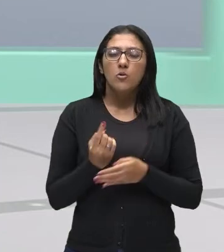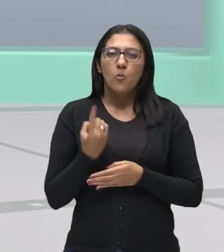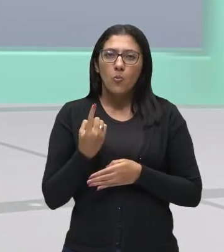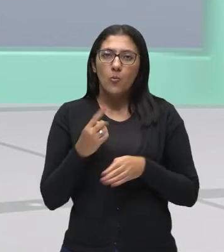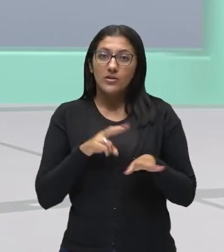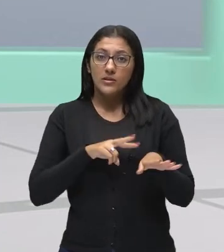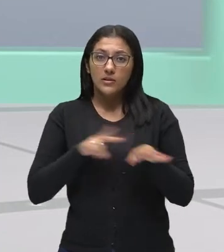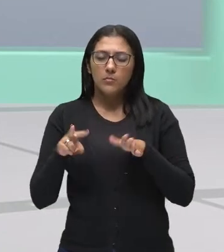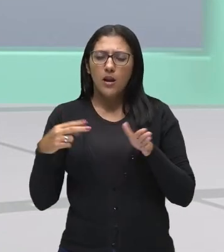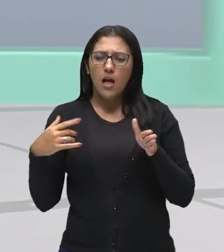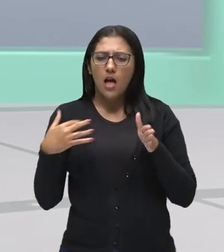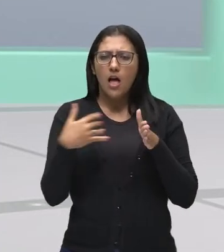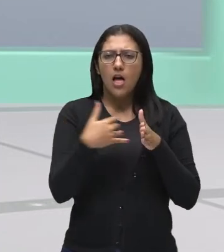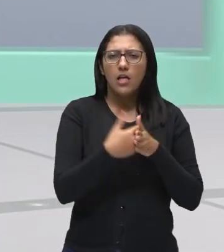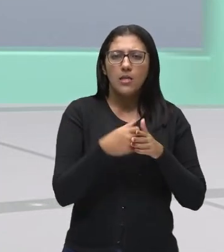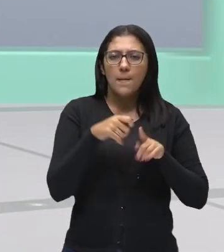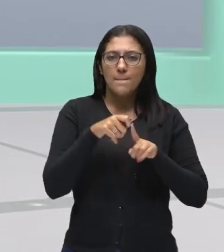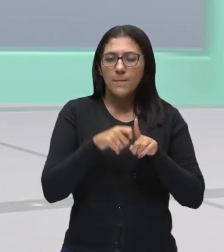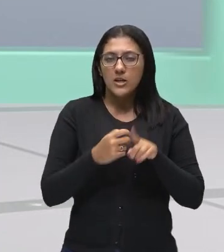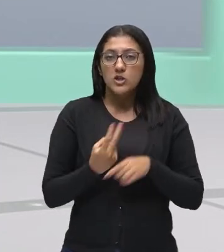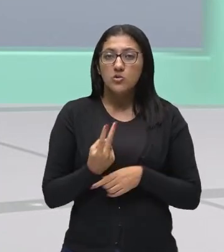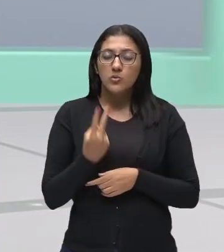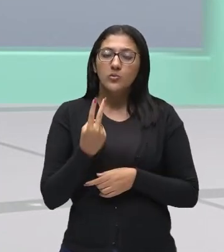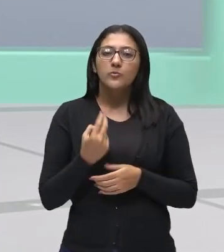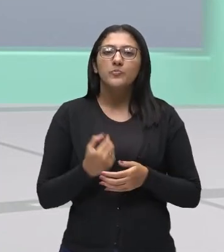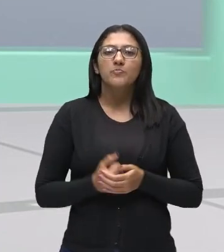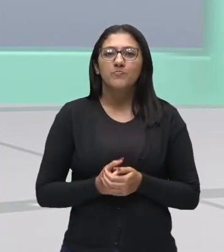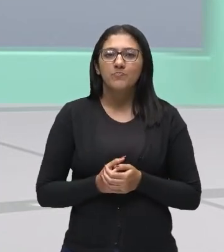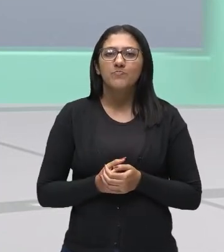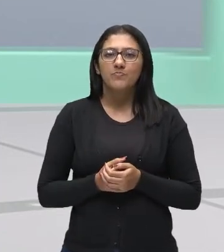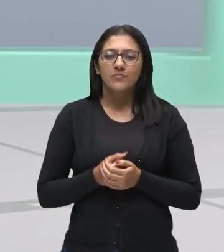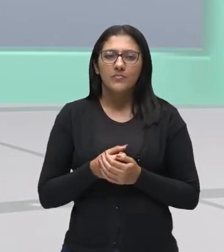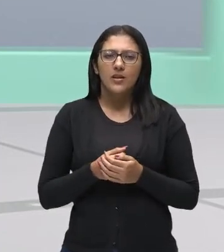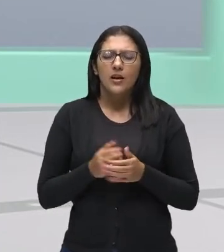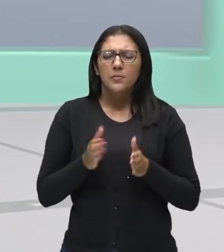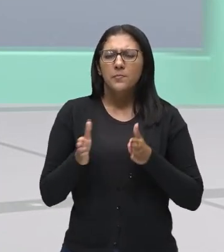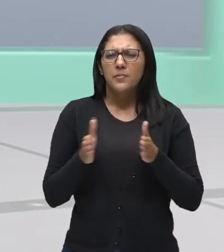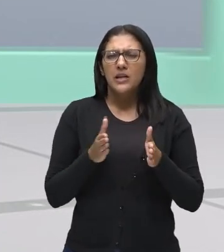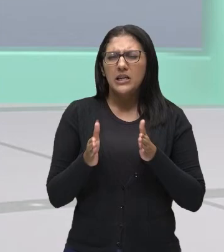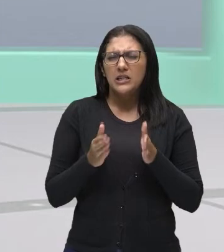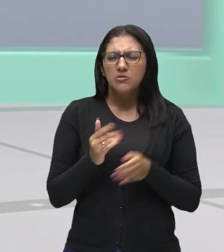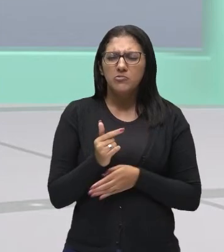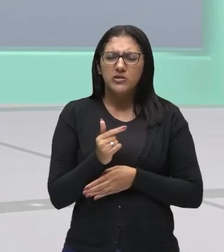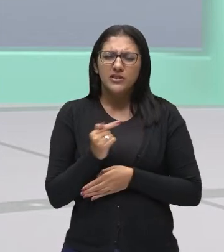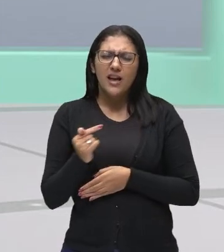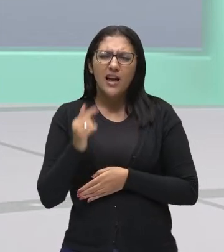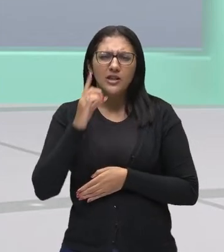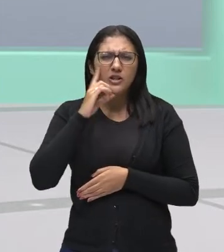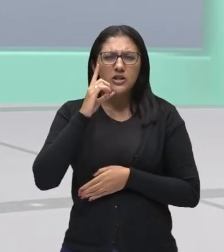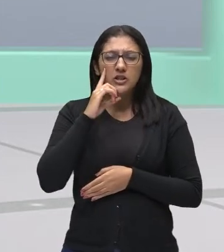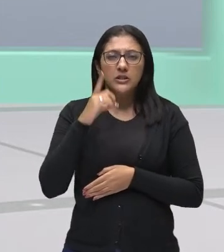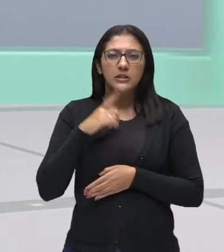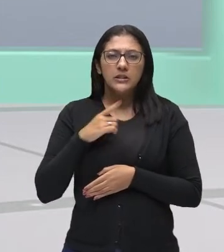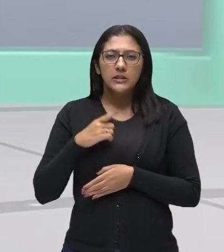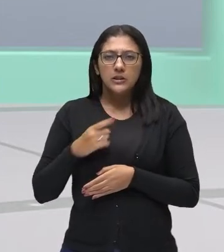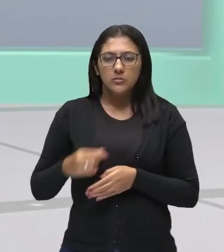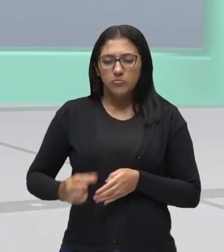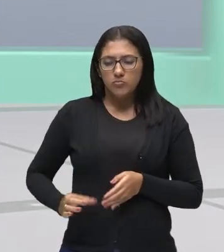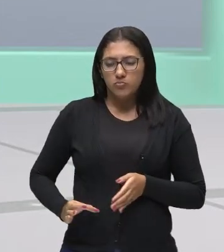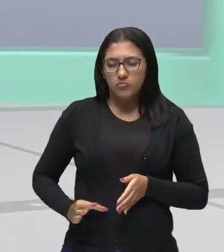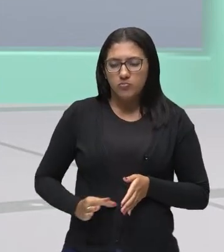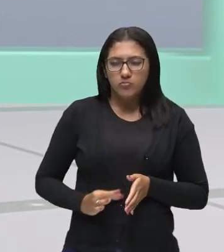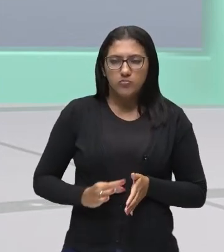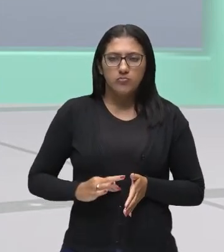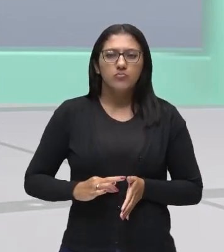8ª semana, tá bom? O embrião, então, ali pelo 7º dia, ele vai se fixar ali, vai se implantar